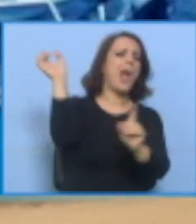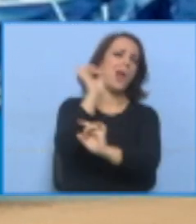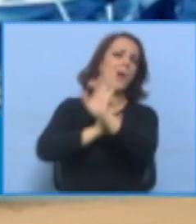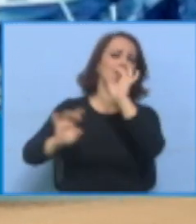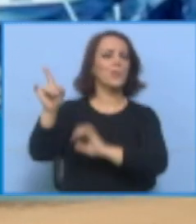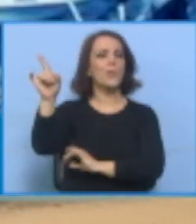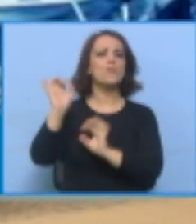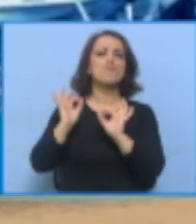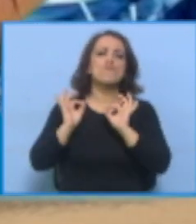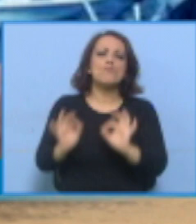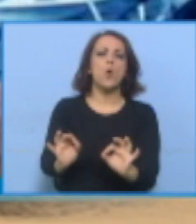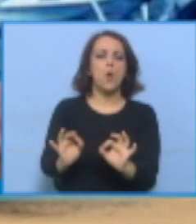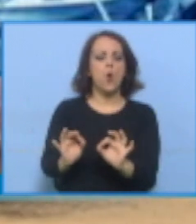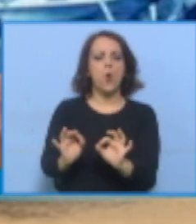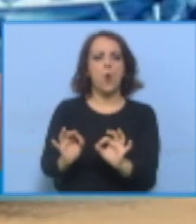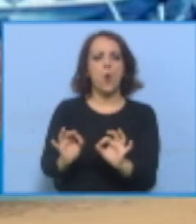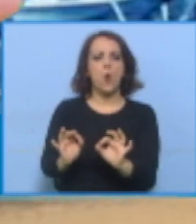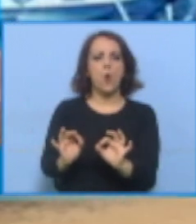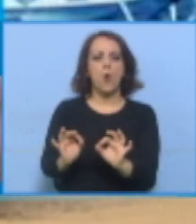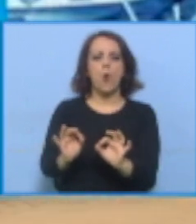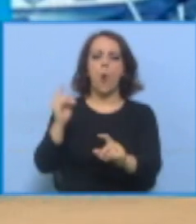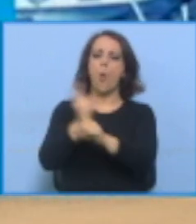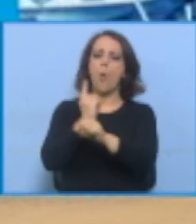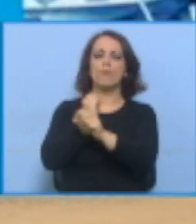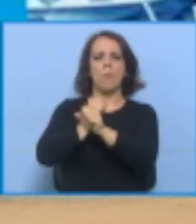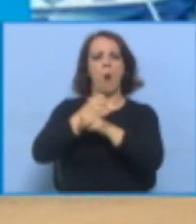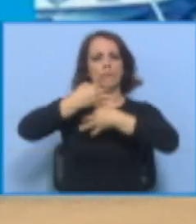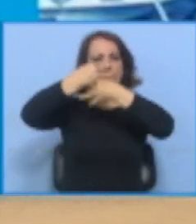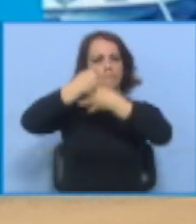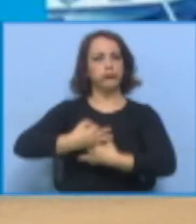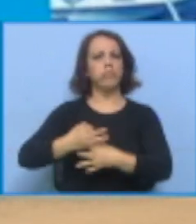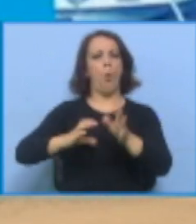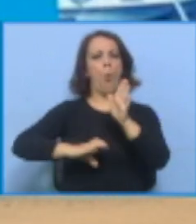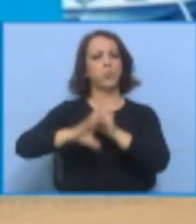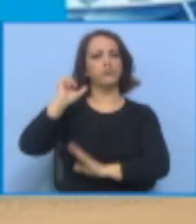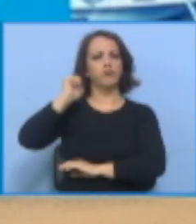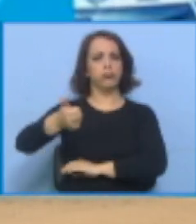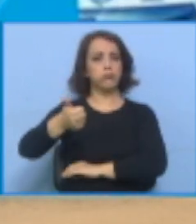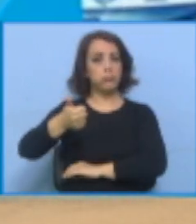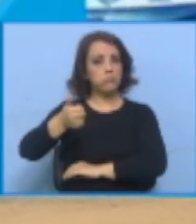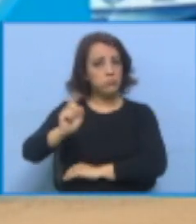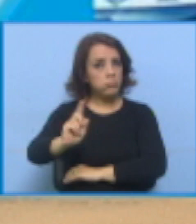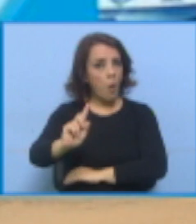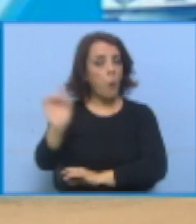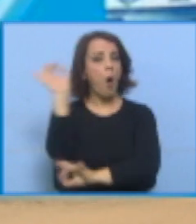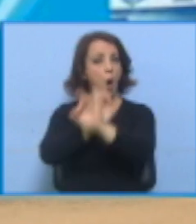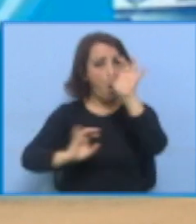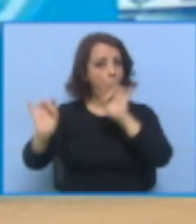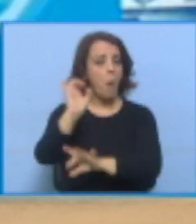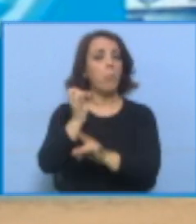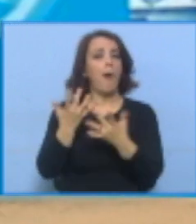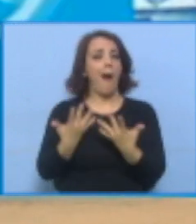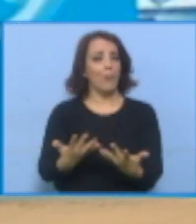tinha o trabalho com dignidade, e a verdade é que também na Europa se verifica hoje que